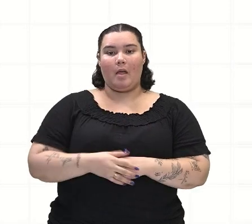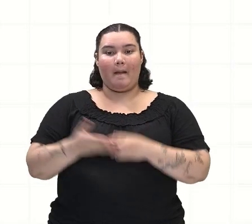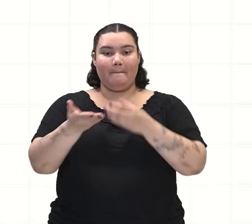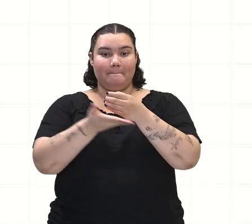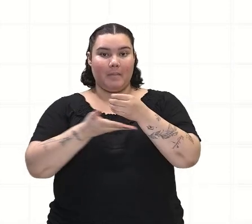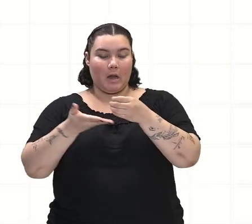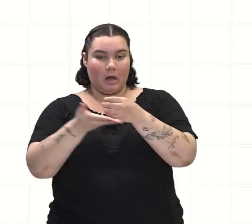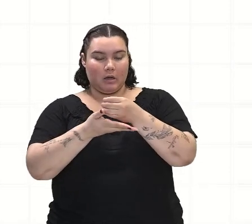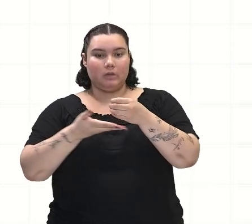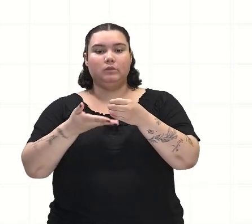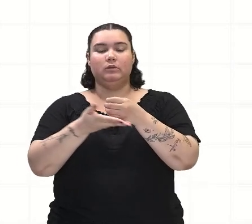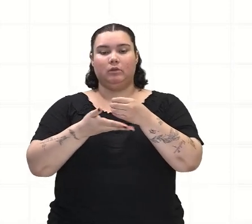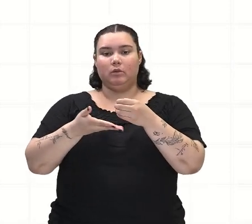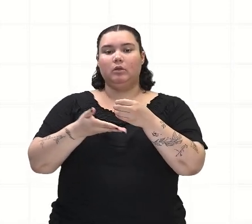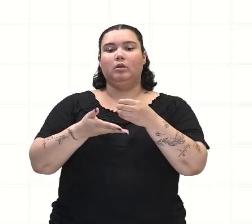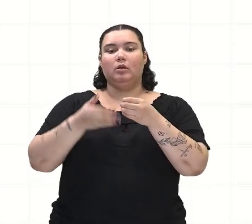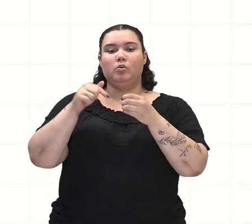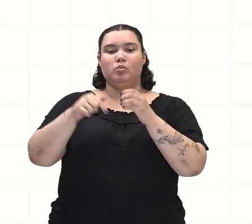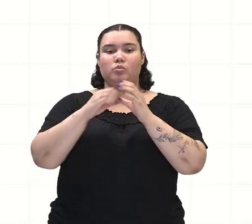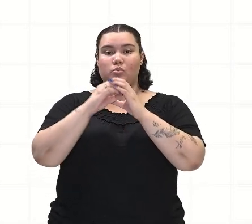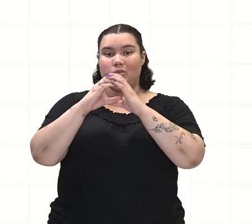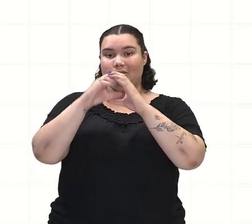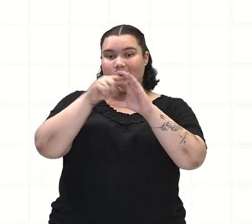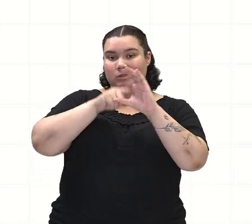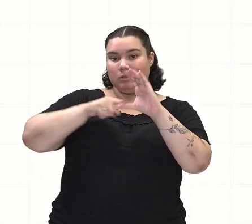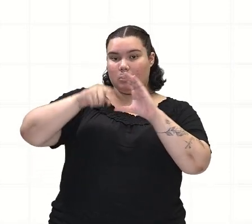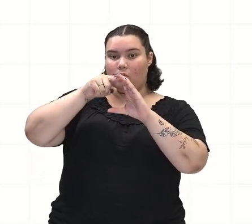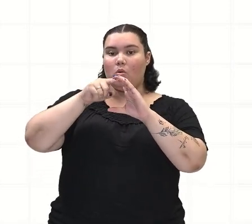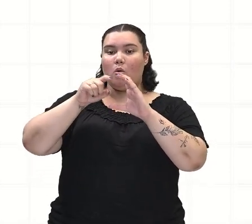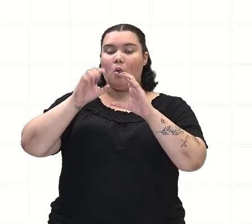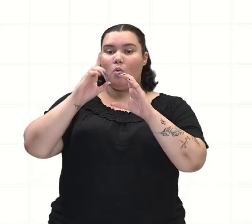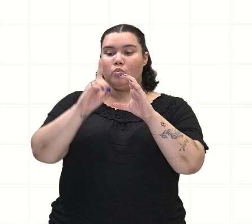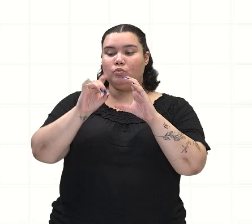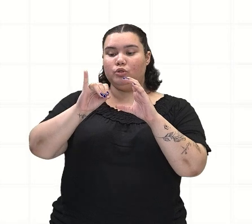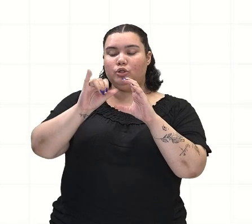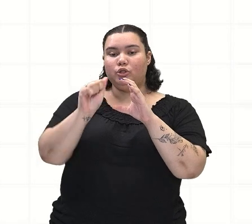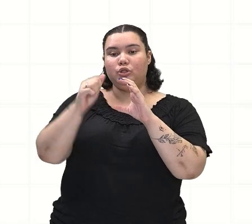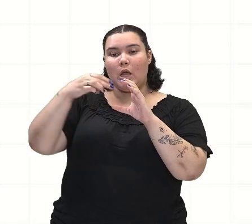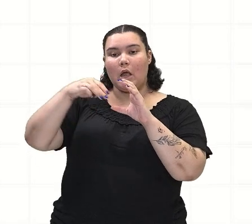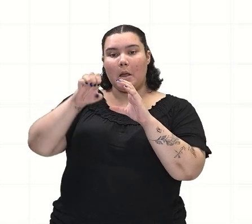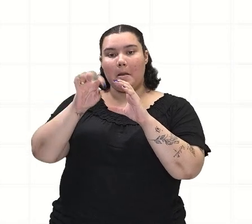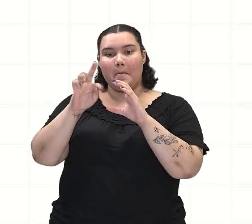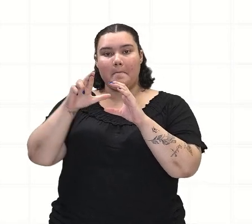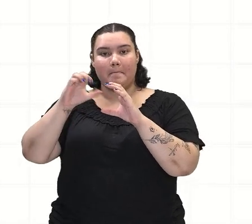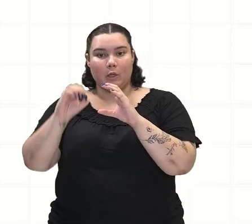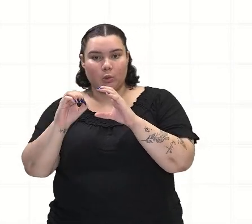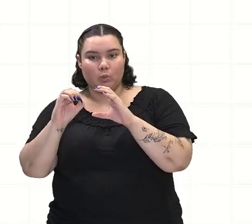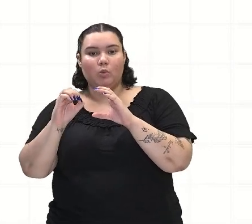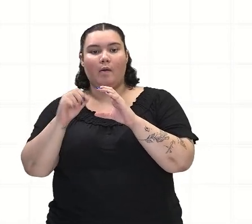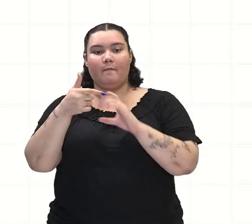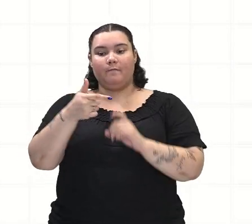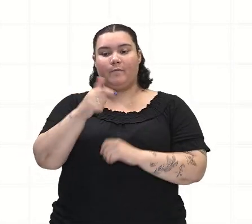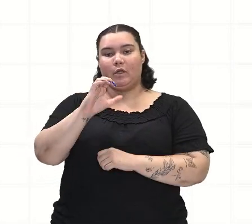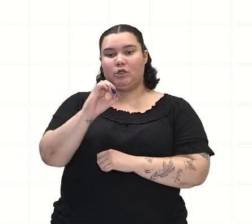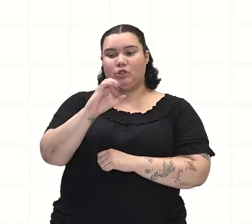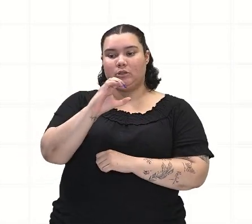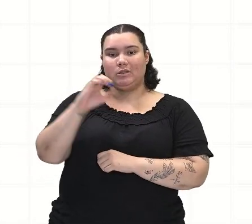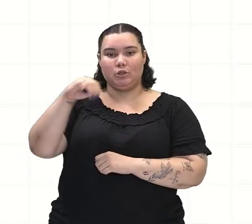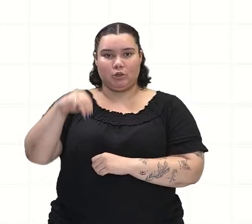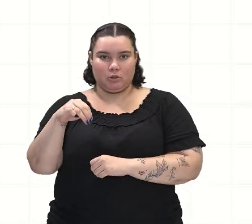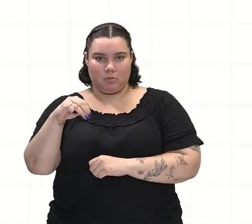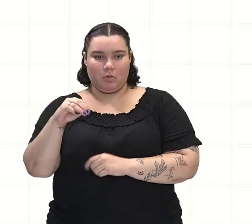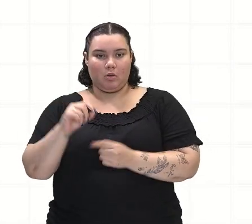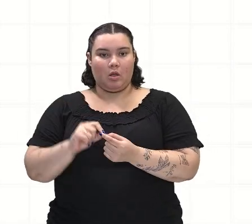é um círculo, ele está falando aí que o diâmetro mede 20 centímetros e a altura